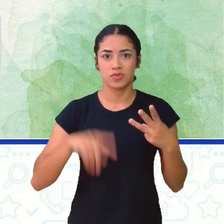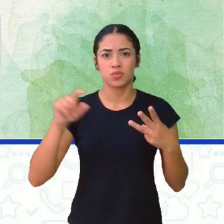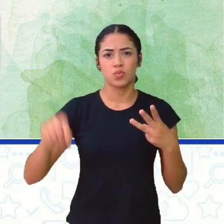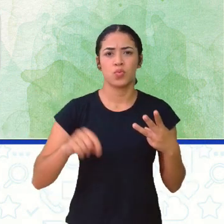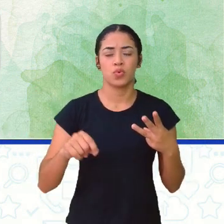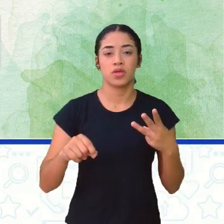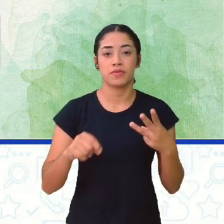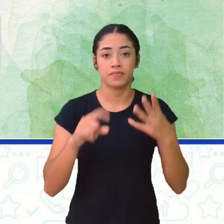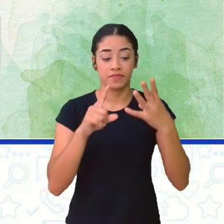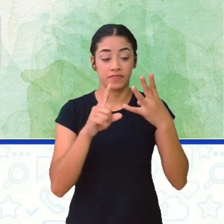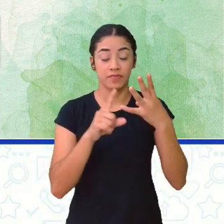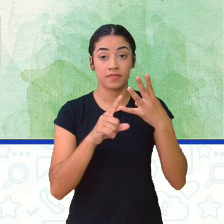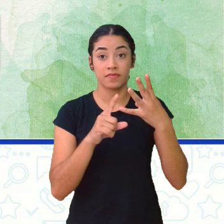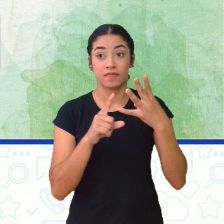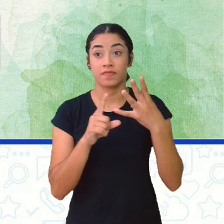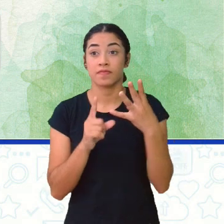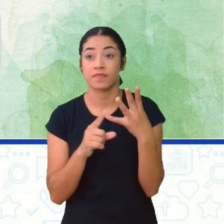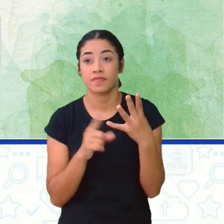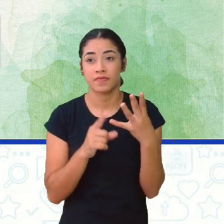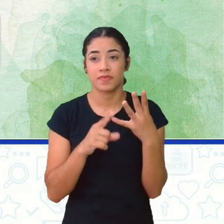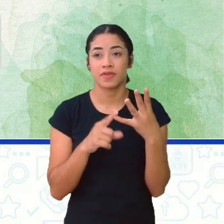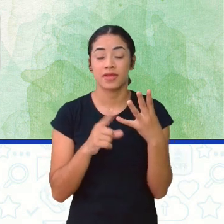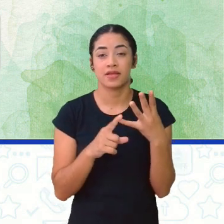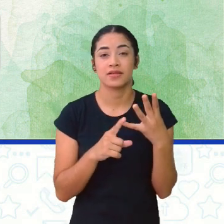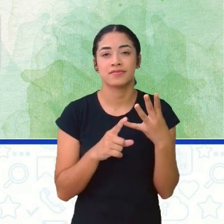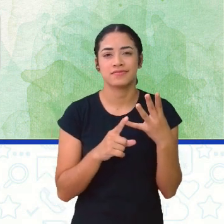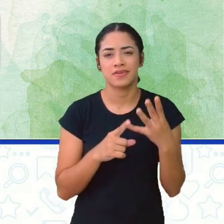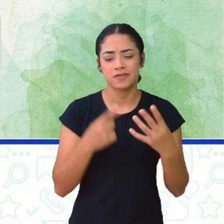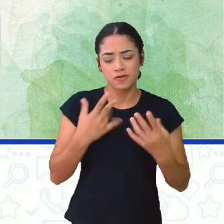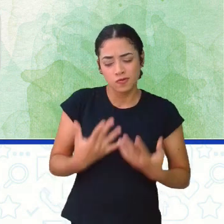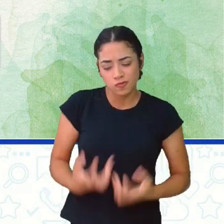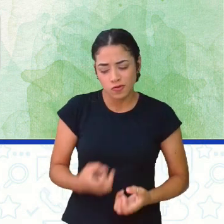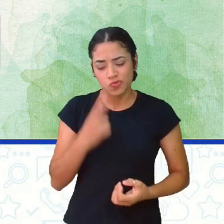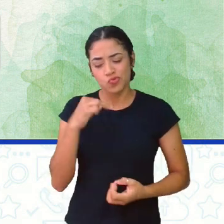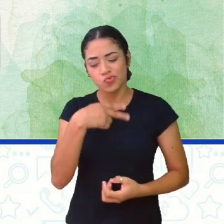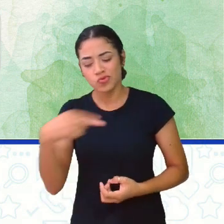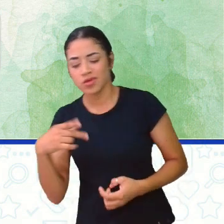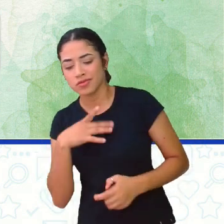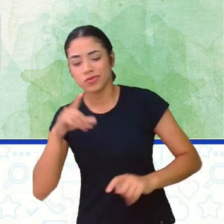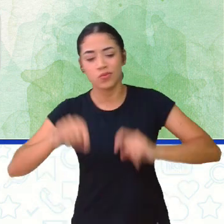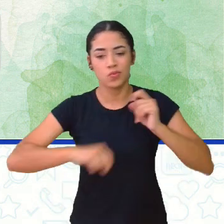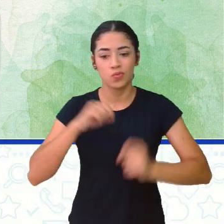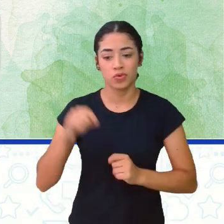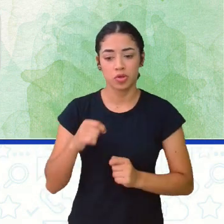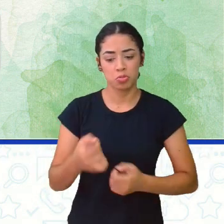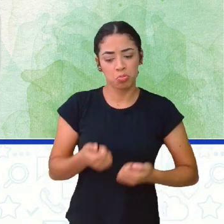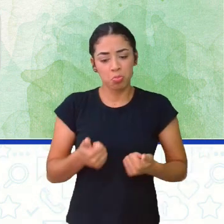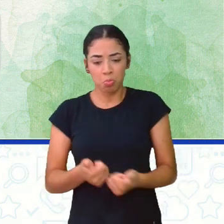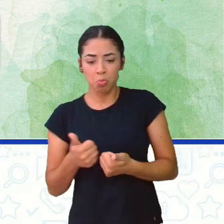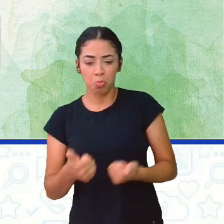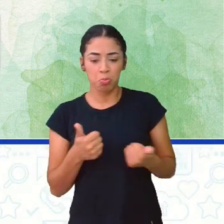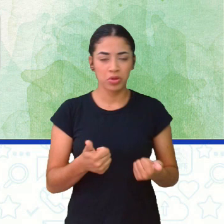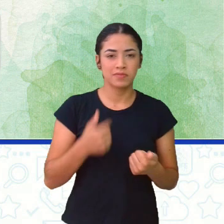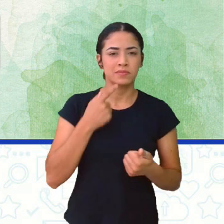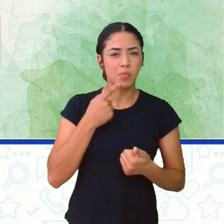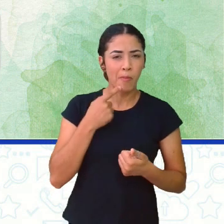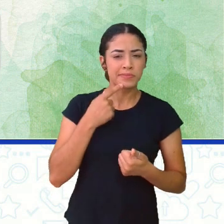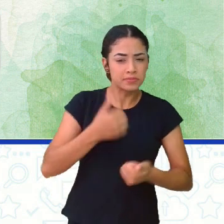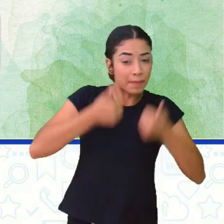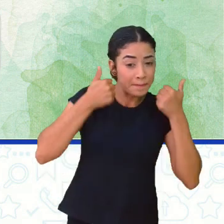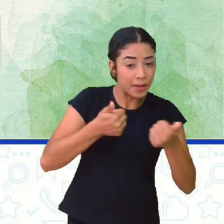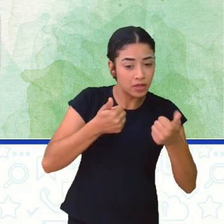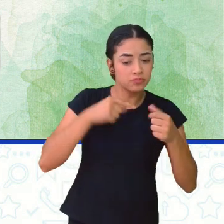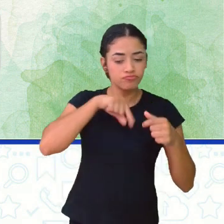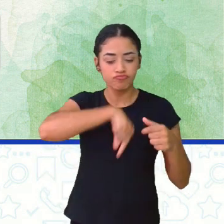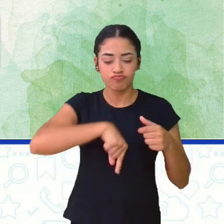acontecer a forma agora de absorver o que é que vai ser nutritivo, o que foi bem digerido, o que foi bem mastigado, o que foi